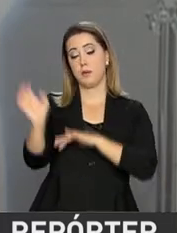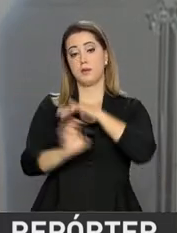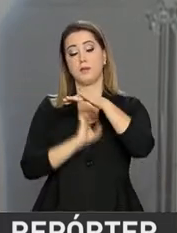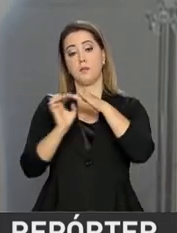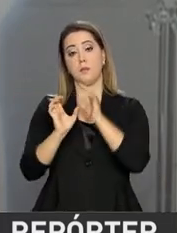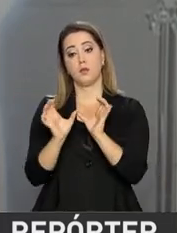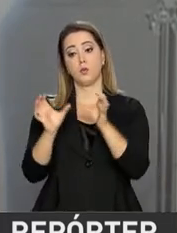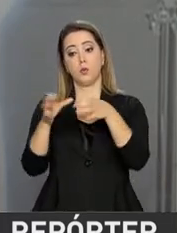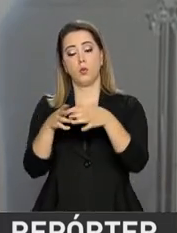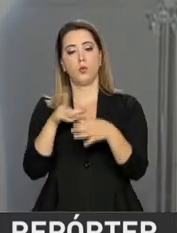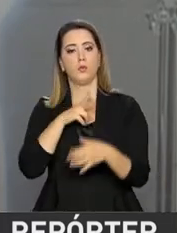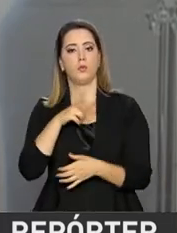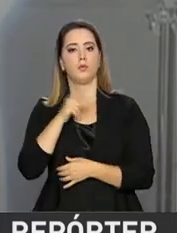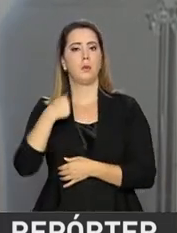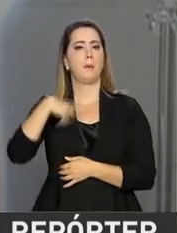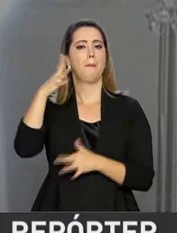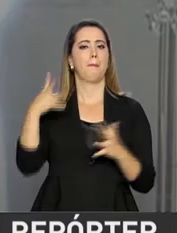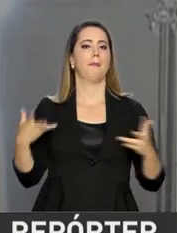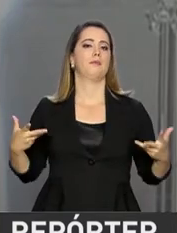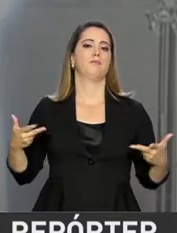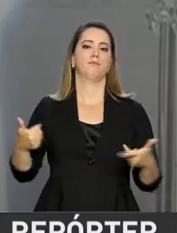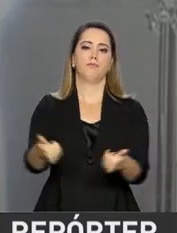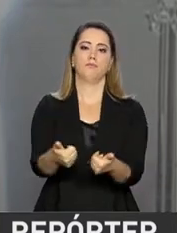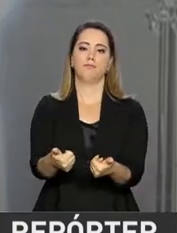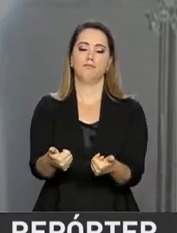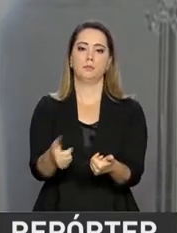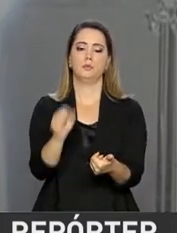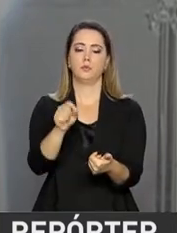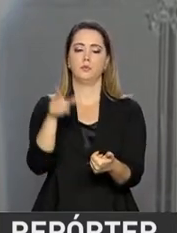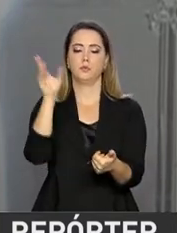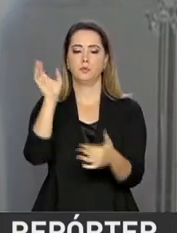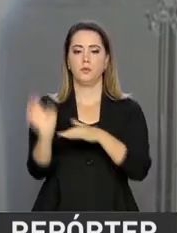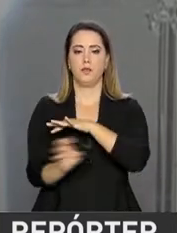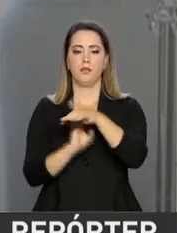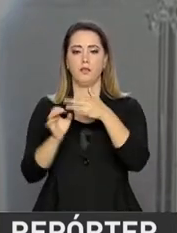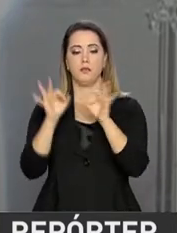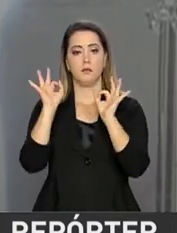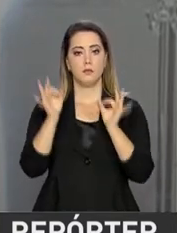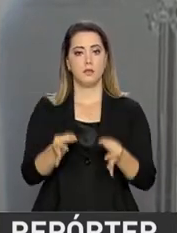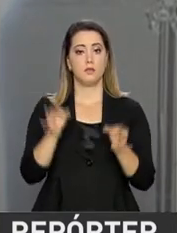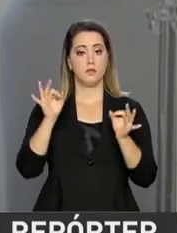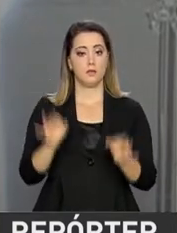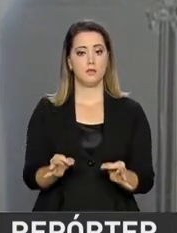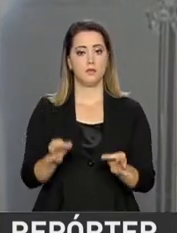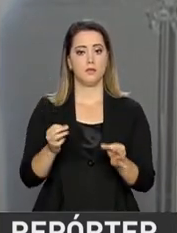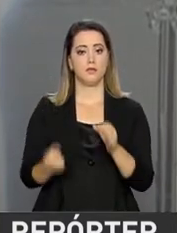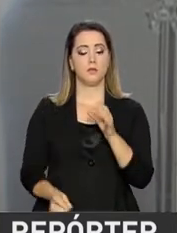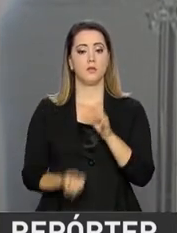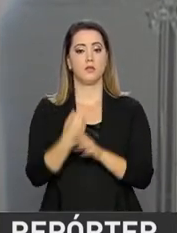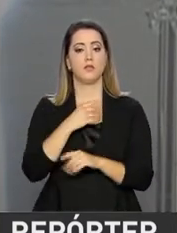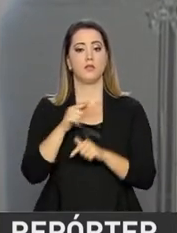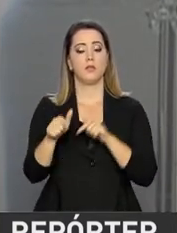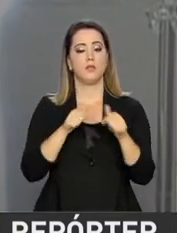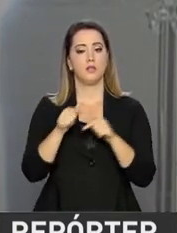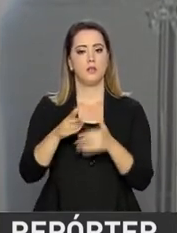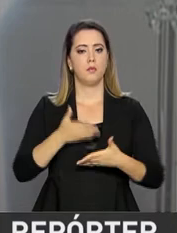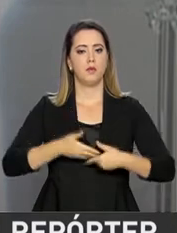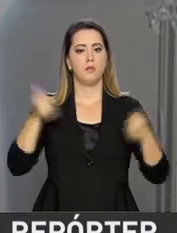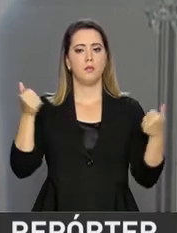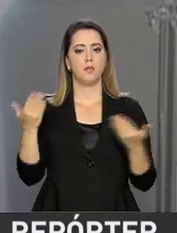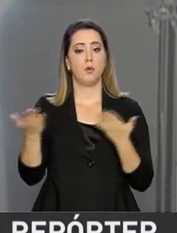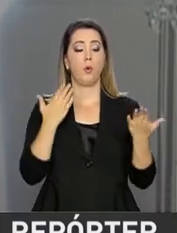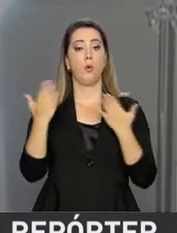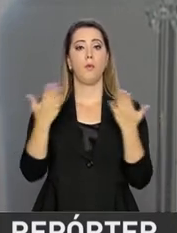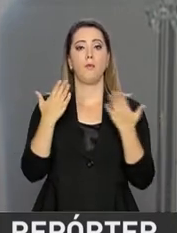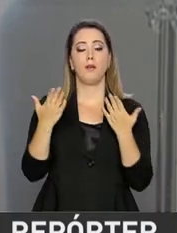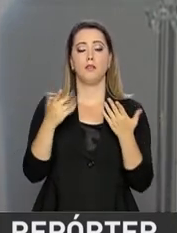são mais eficientes as empresas certamente vão gerar empregos de melhor qualidade do que é o serviço público